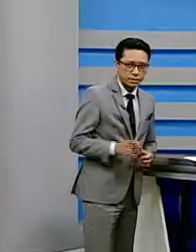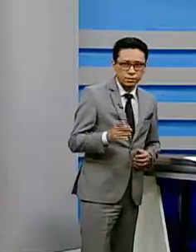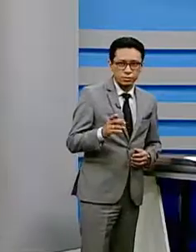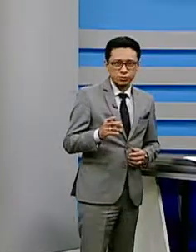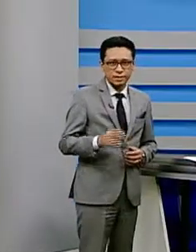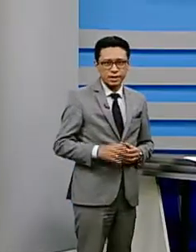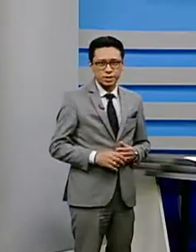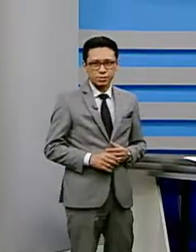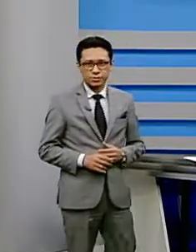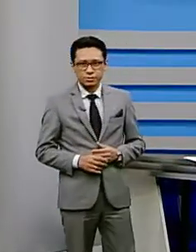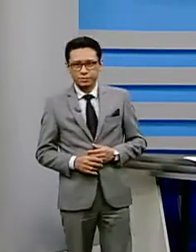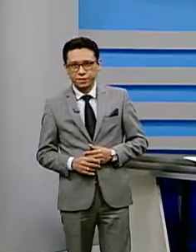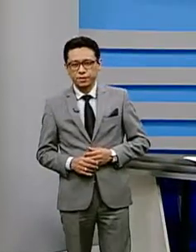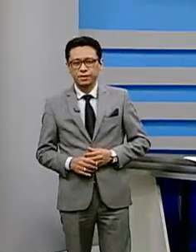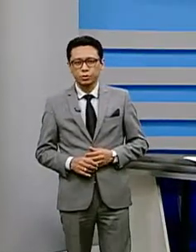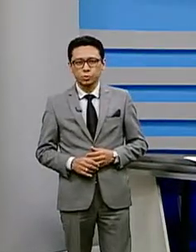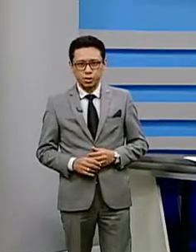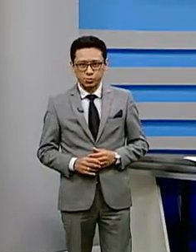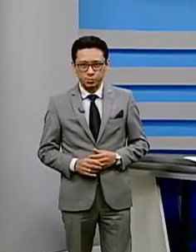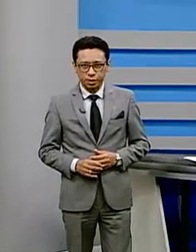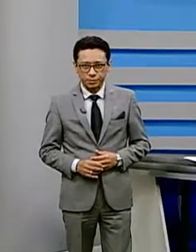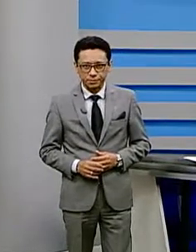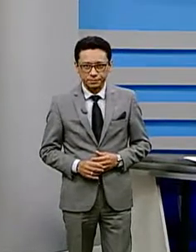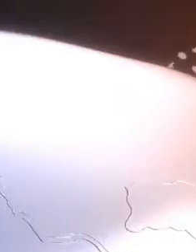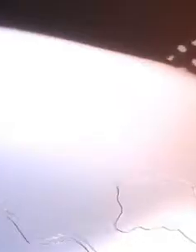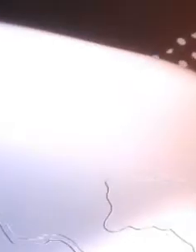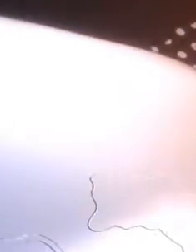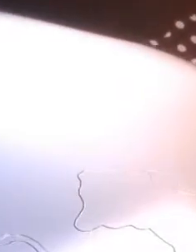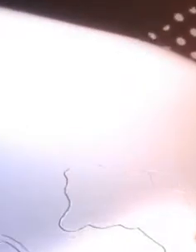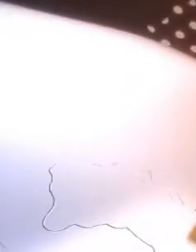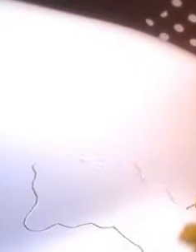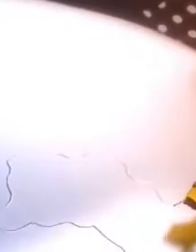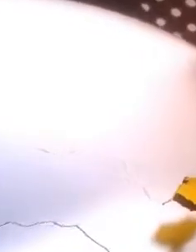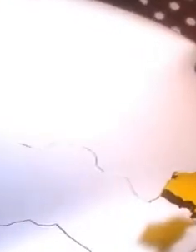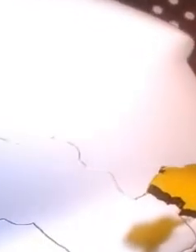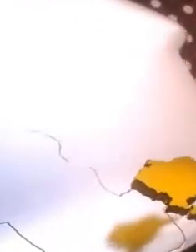os detalhes você confere no próximo bloco